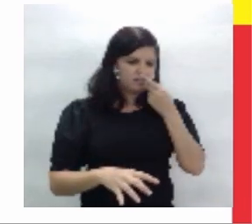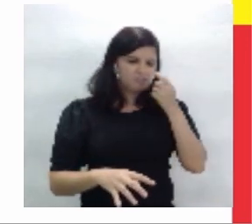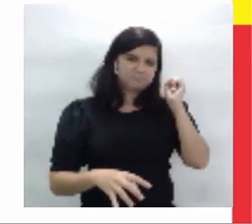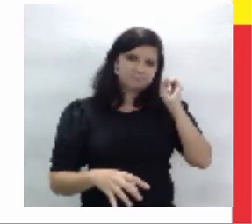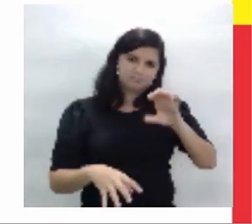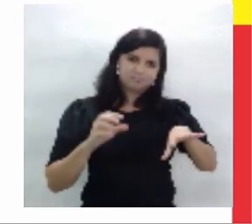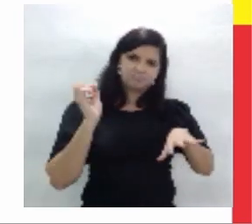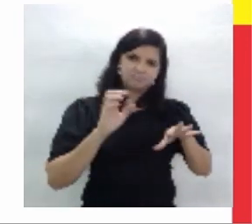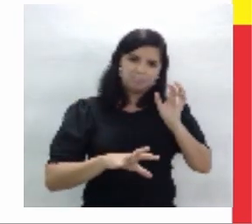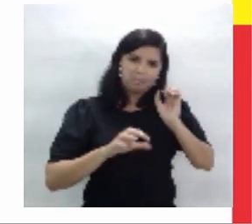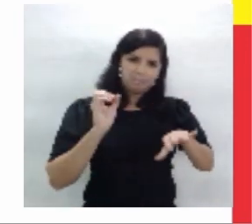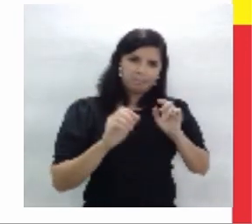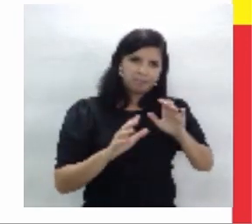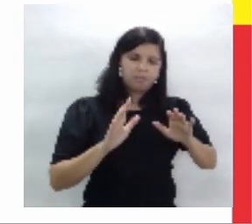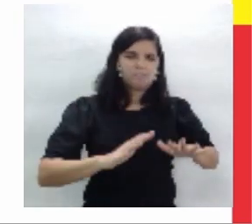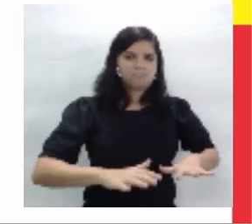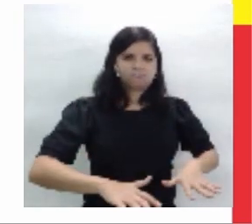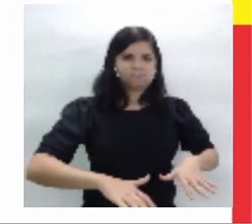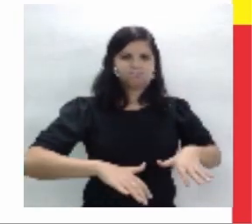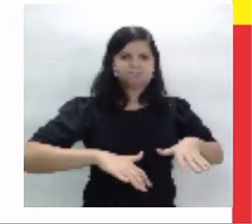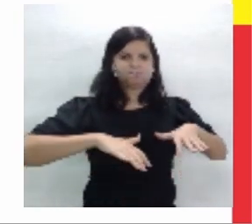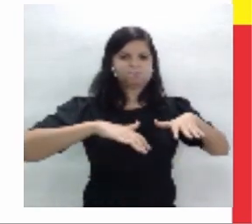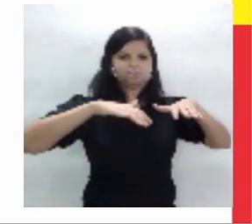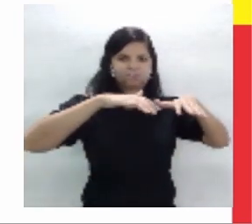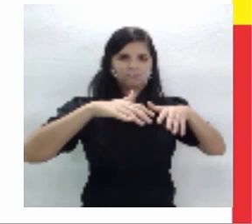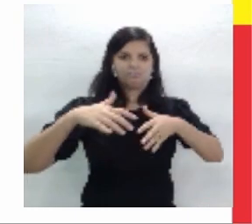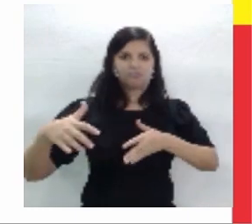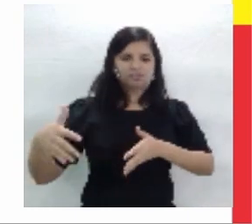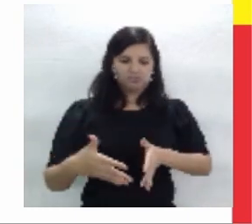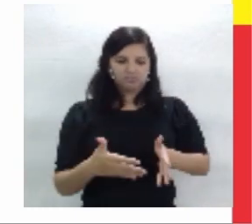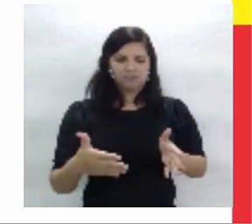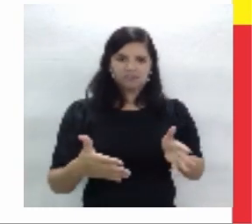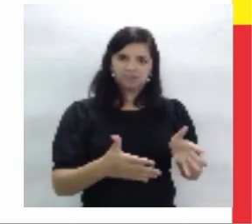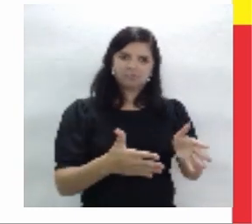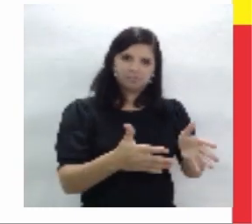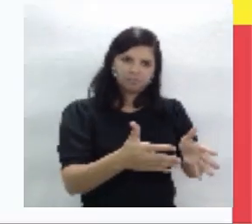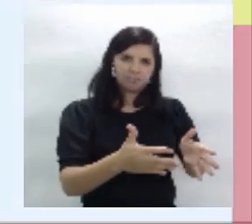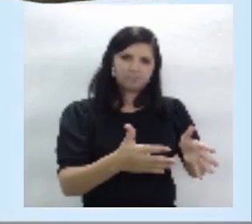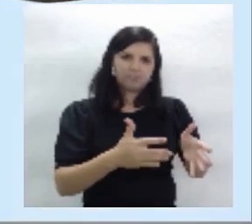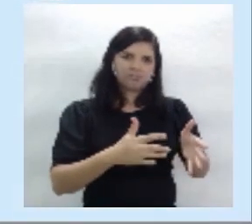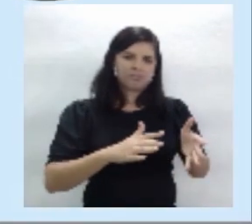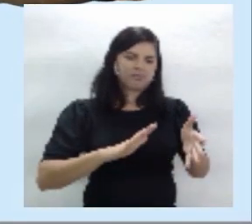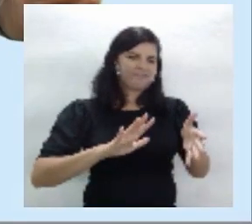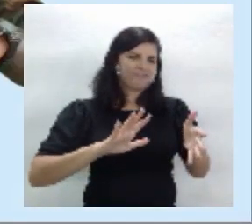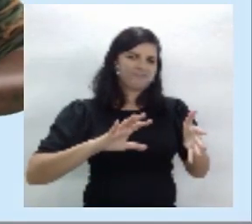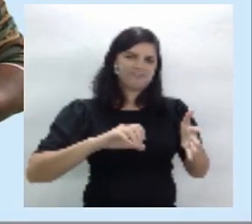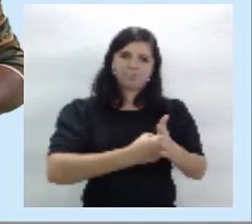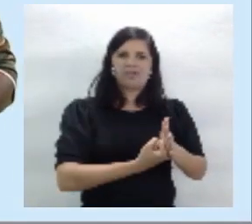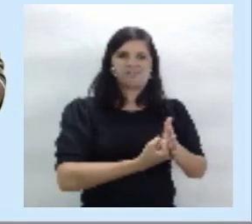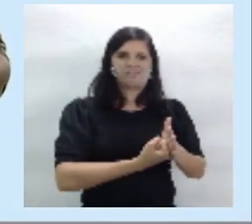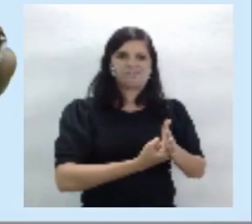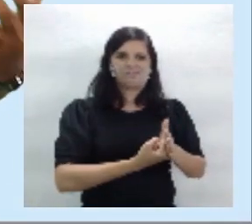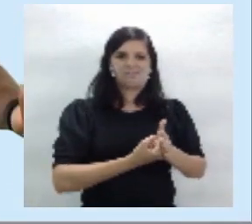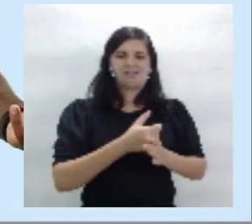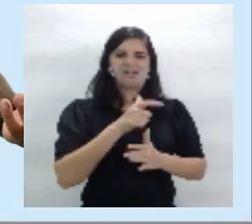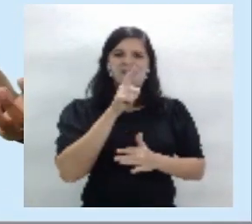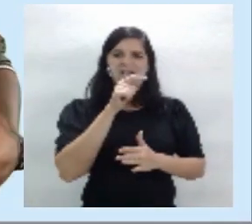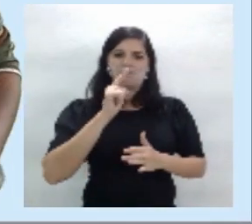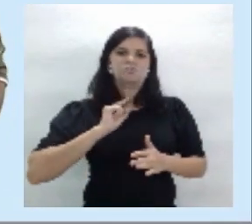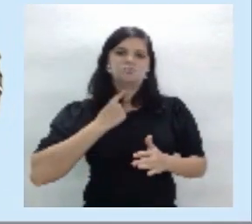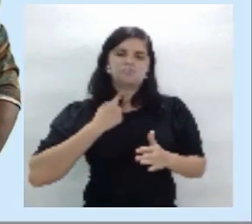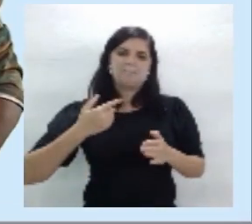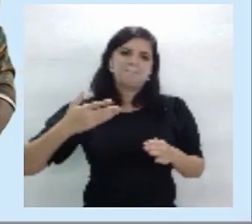o nosso lixo, tá, em canais e canaletas, isso causa um entupimento dessa água de esgoto que a gente está